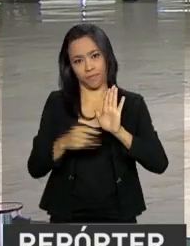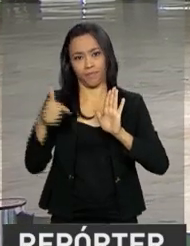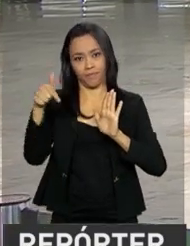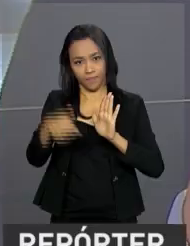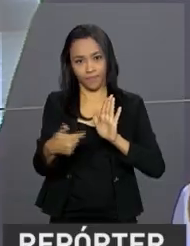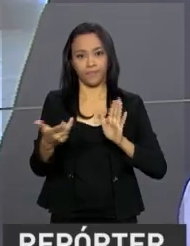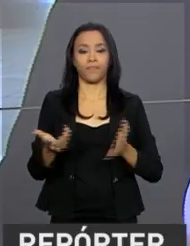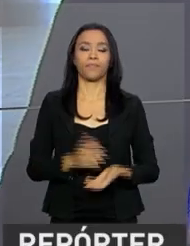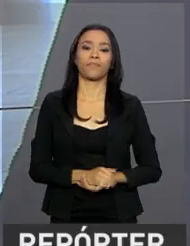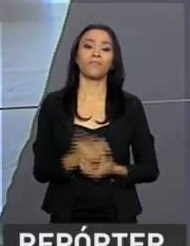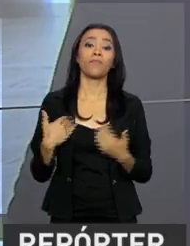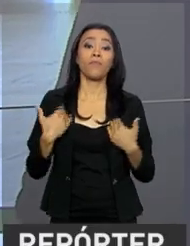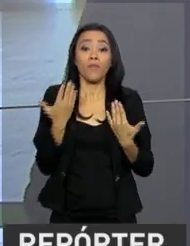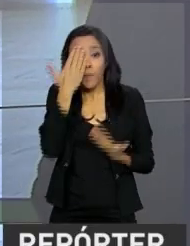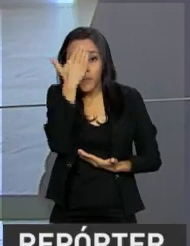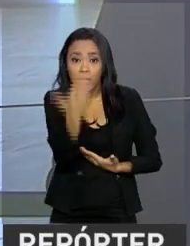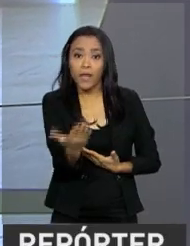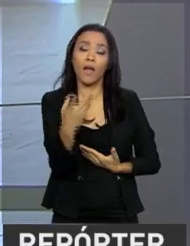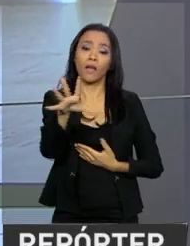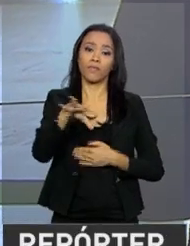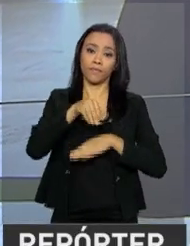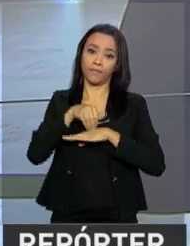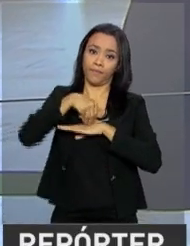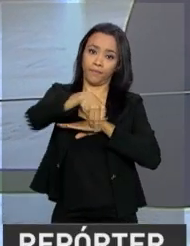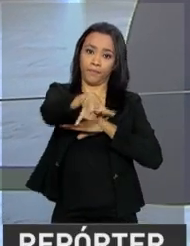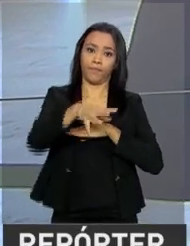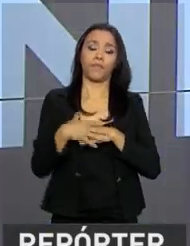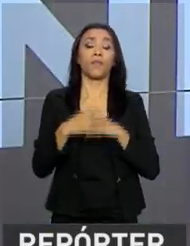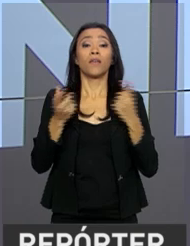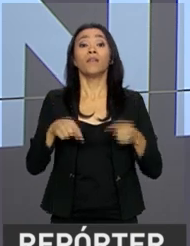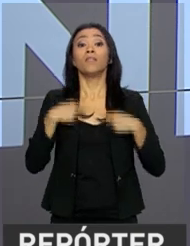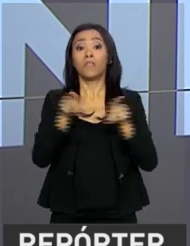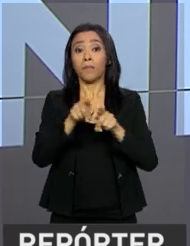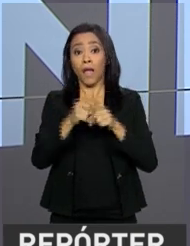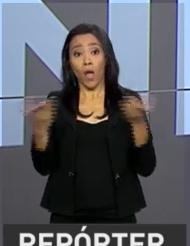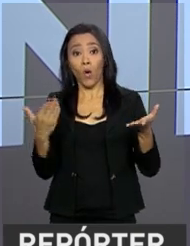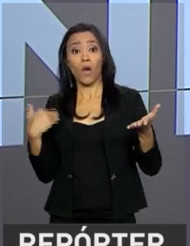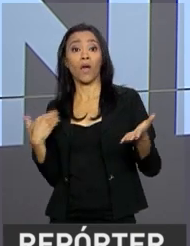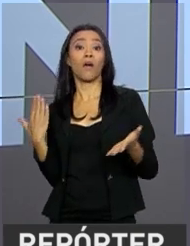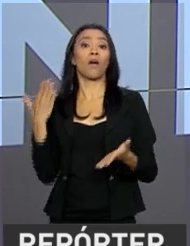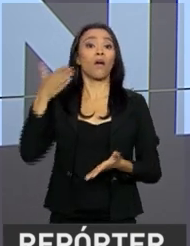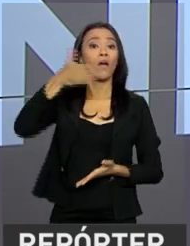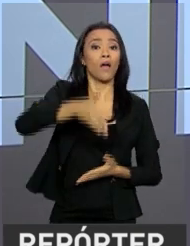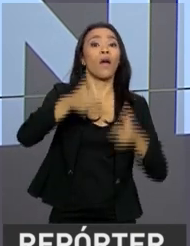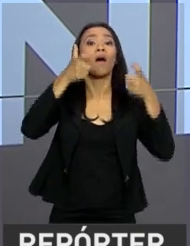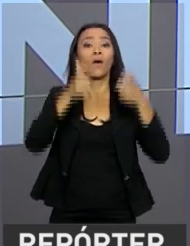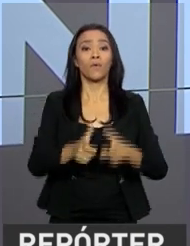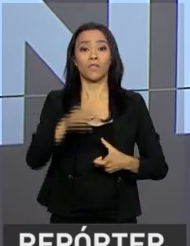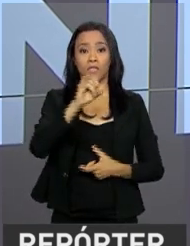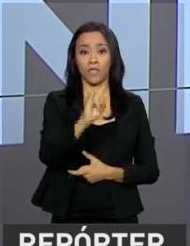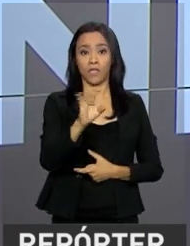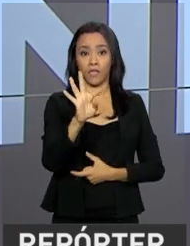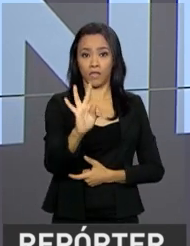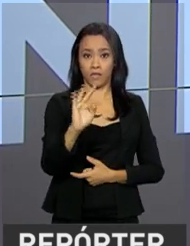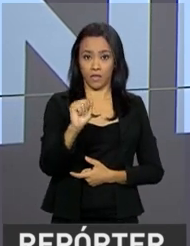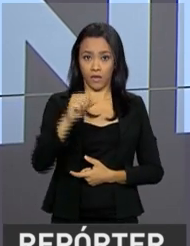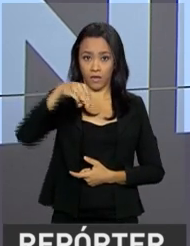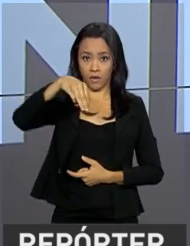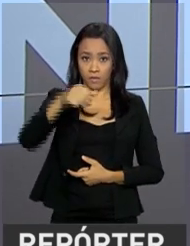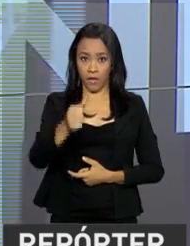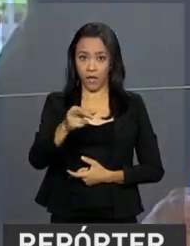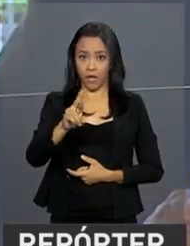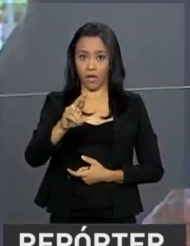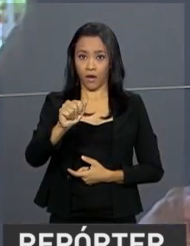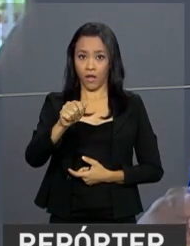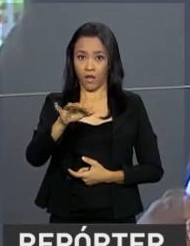você. Obrigado, JP, pelas suas informações. E do Palácio Planalto, vamos agora ao Itamaraty, onde vai acontecer a conferência. Quem